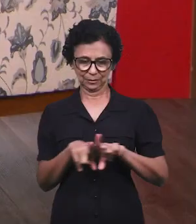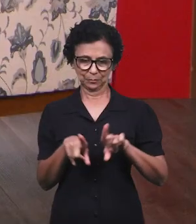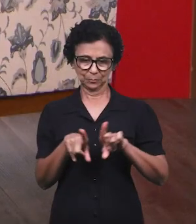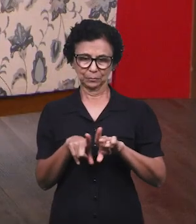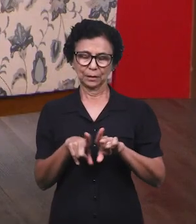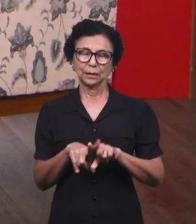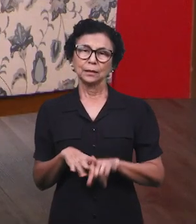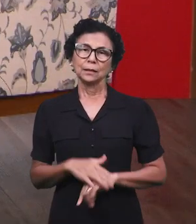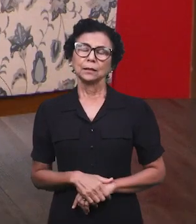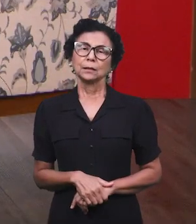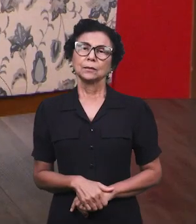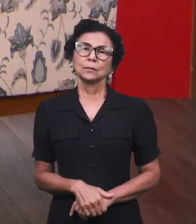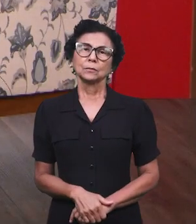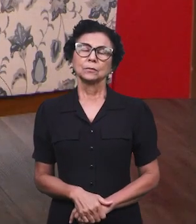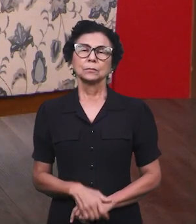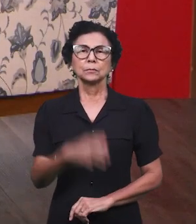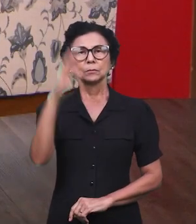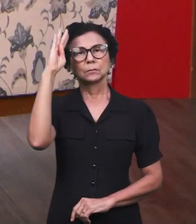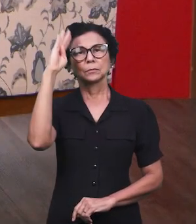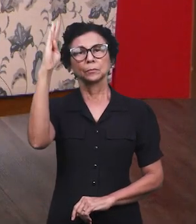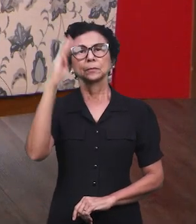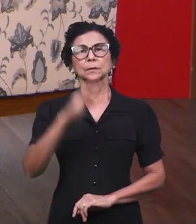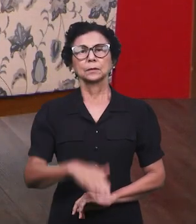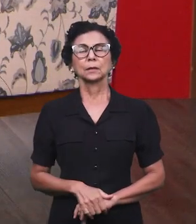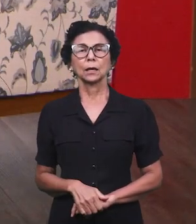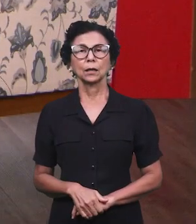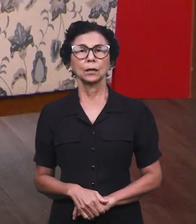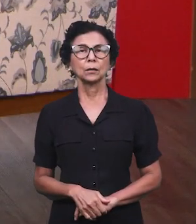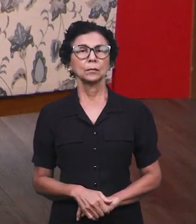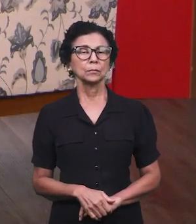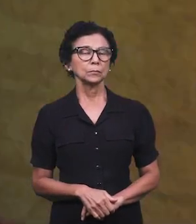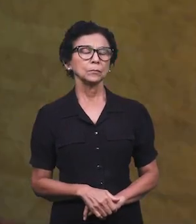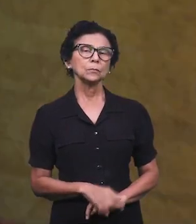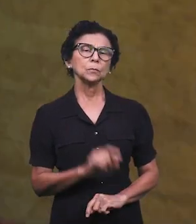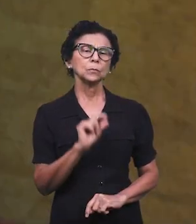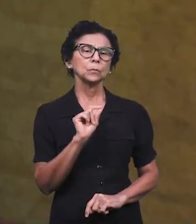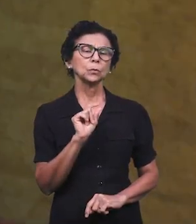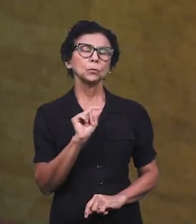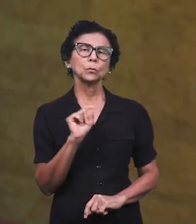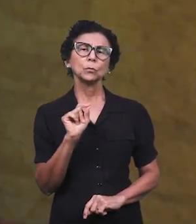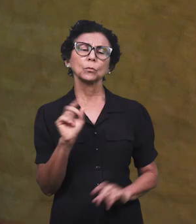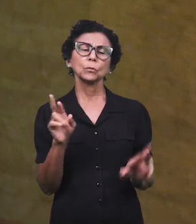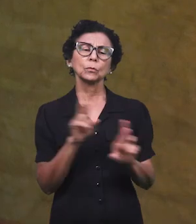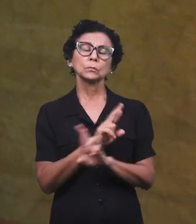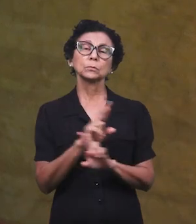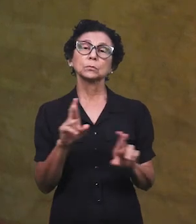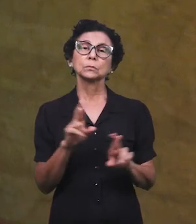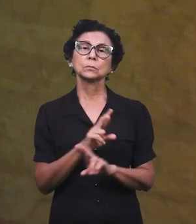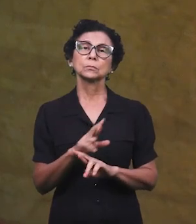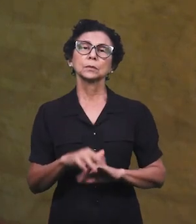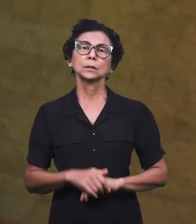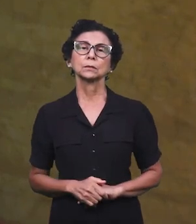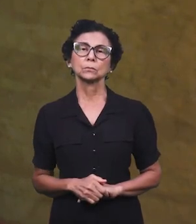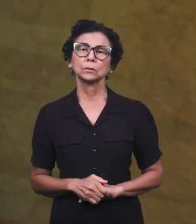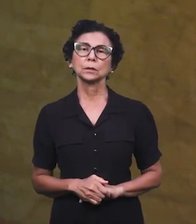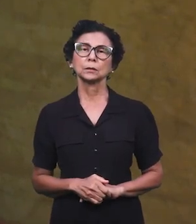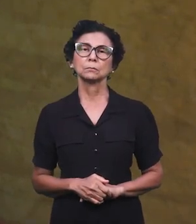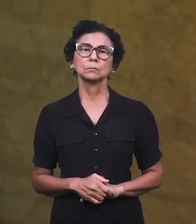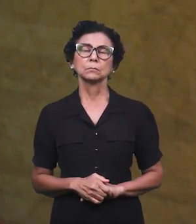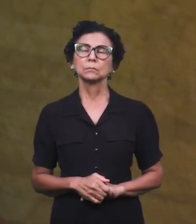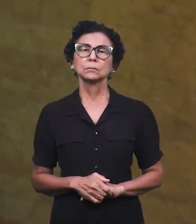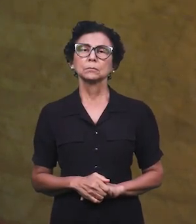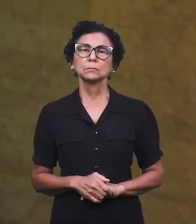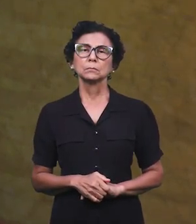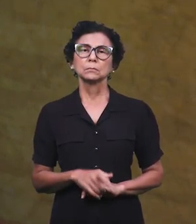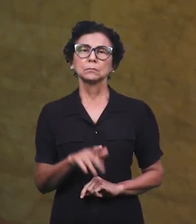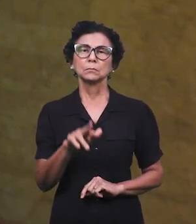não está relatado, mas no nosso tema é importante lidar. Como é que nós estamos lidando com aqueles que estão à nossa volta? Com o irmão, com a